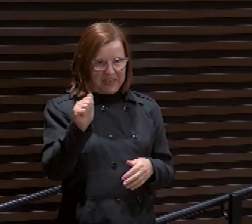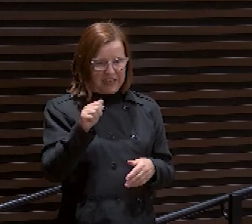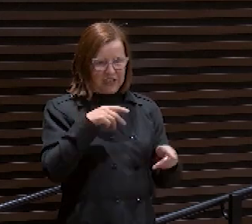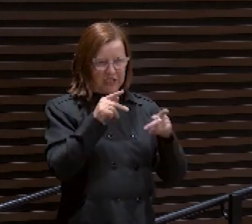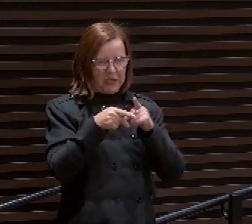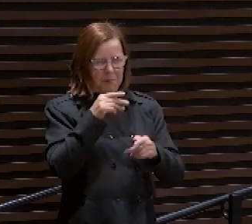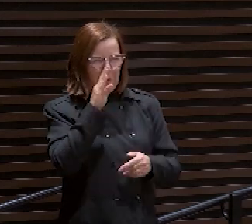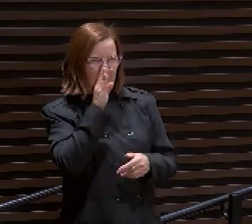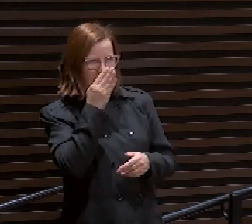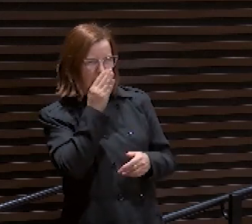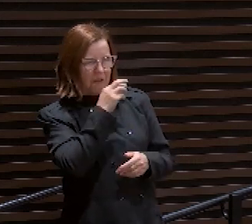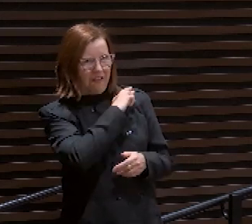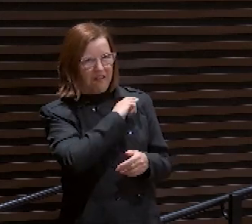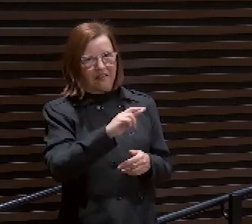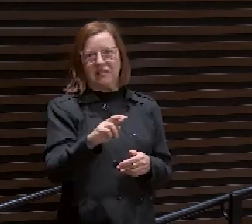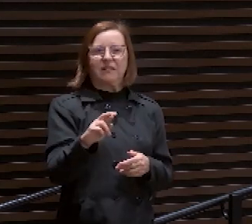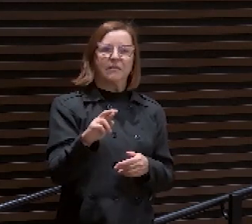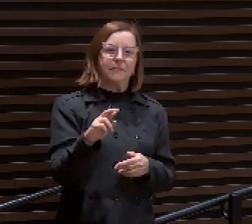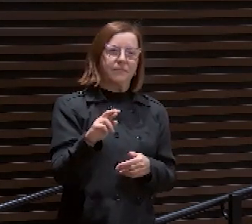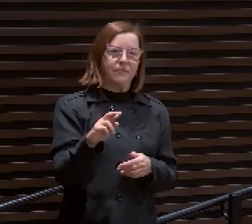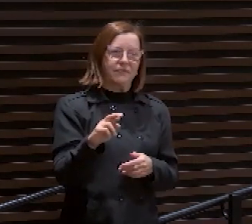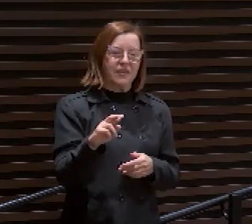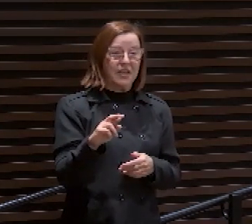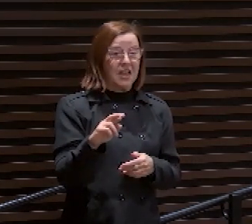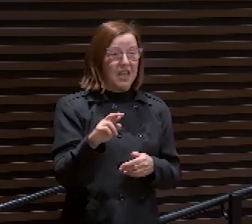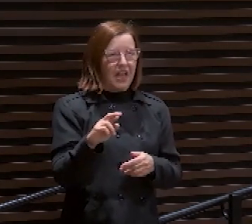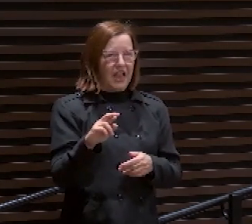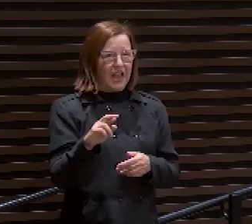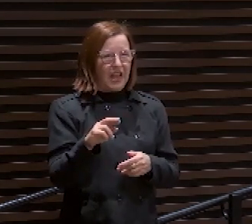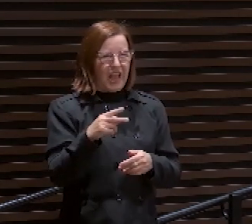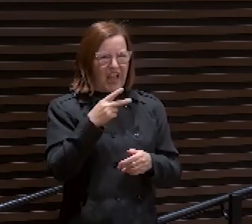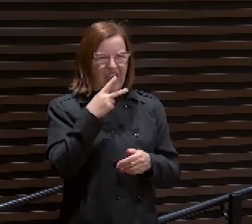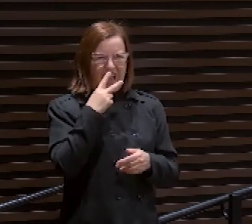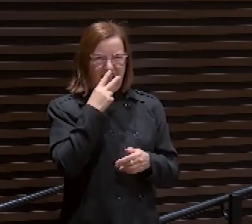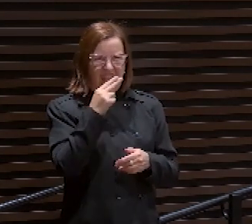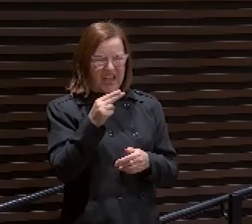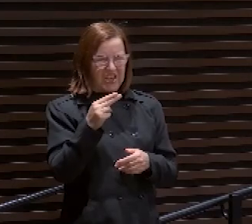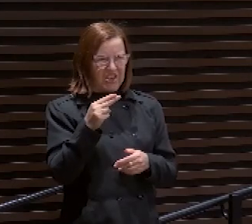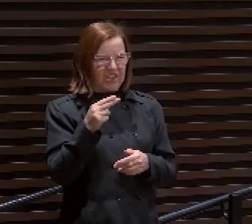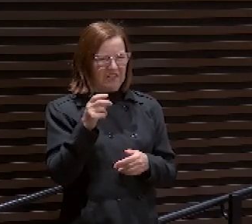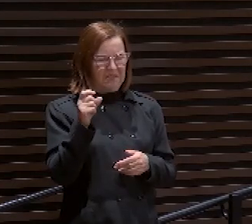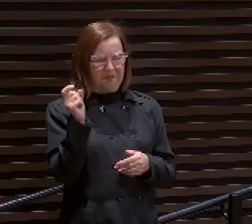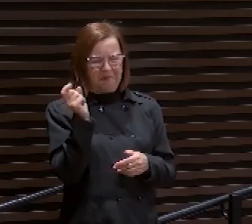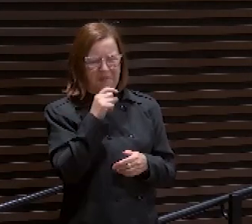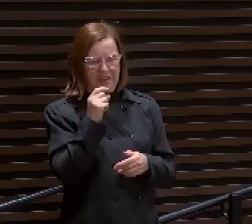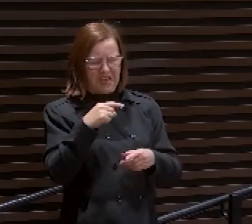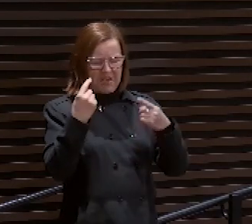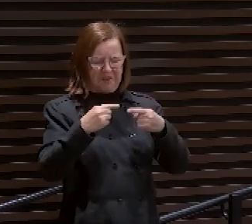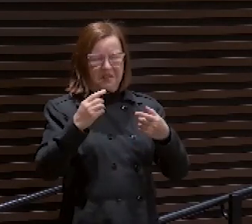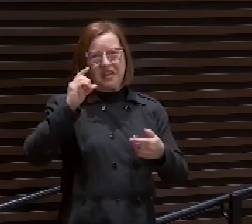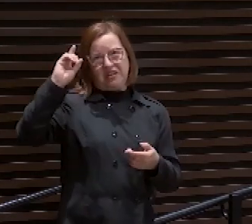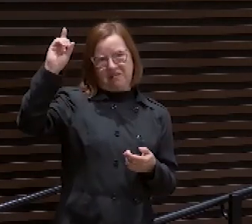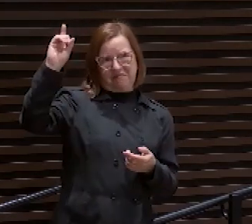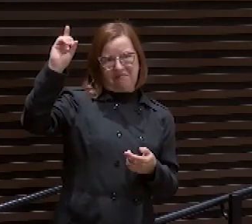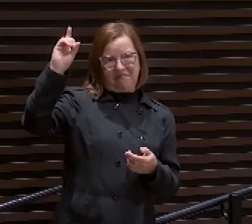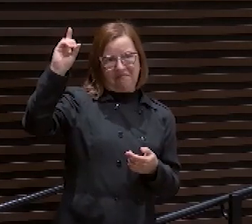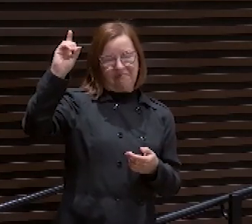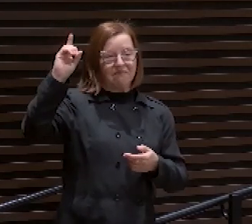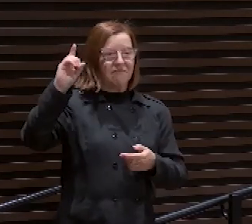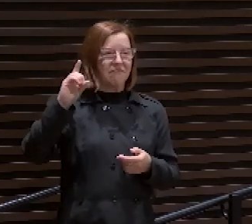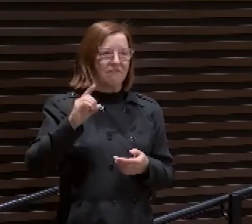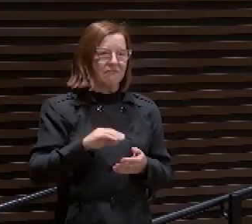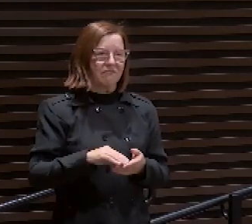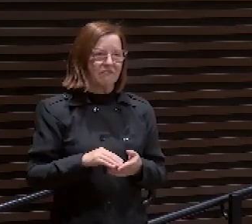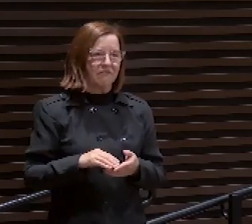esse ensino de Jesus foi imoral e para eles foi uma blasfêmia. Foi imoral e foi...